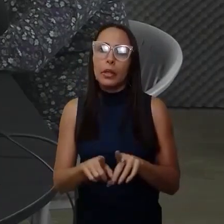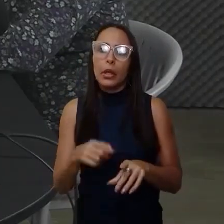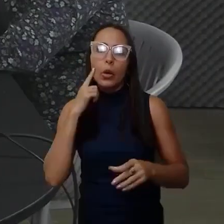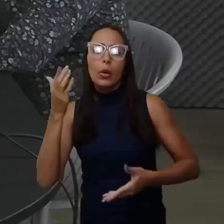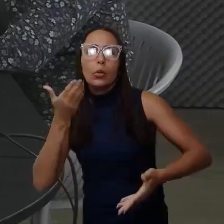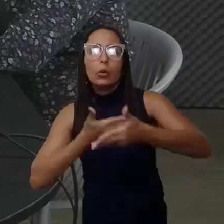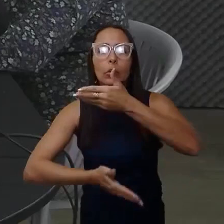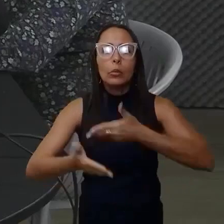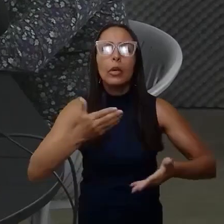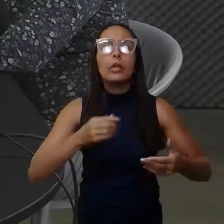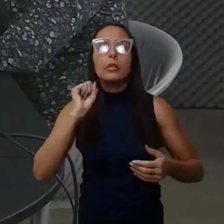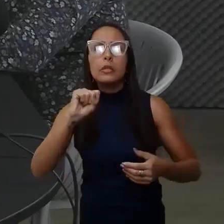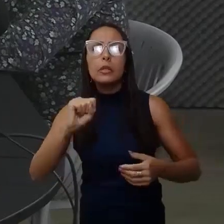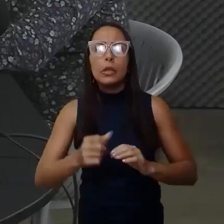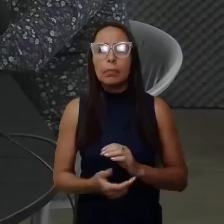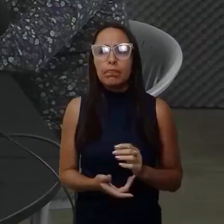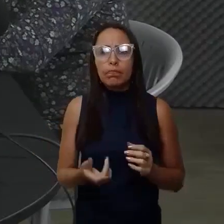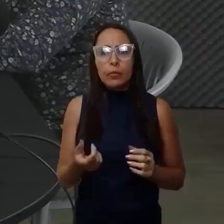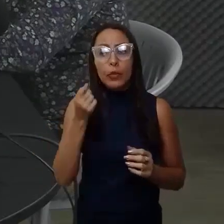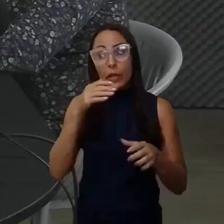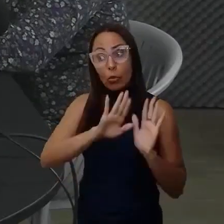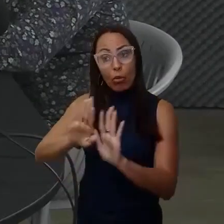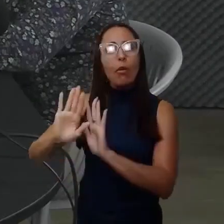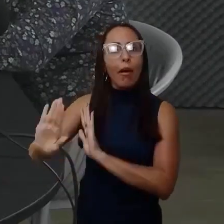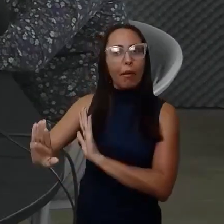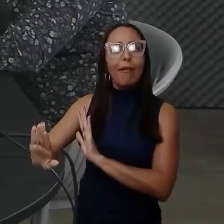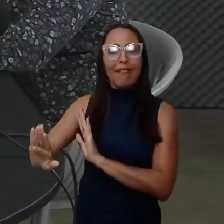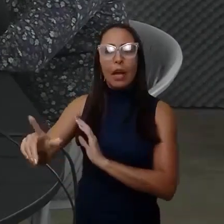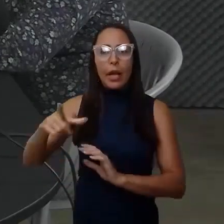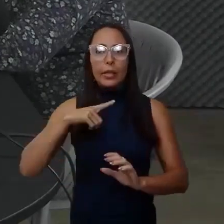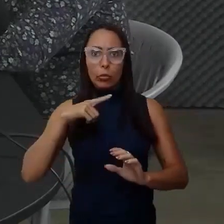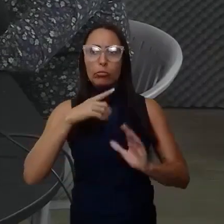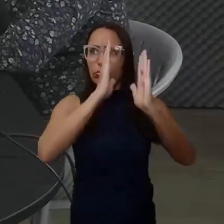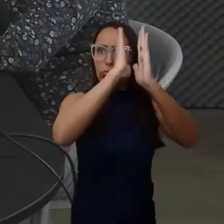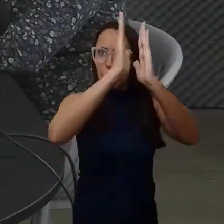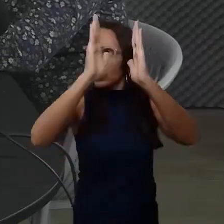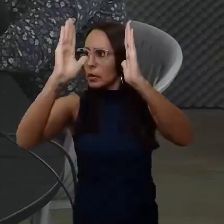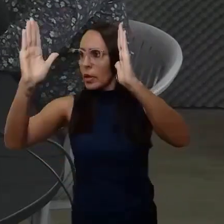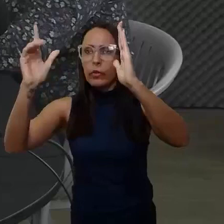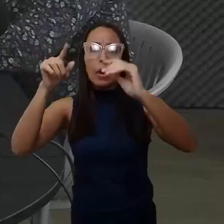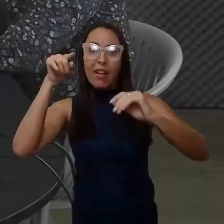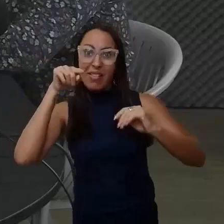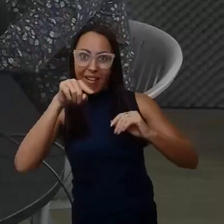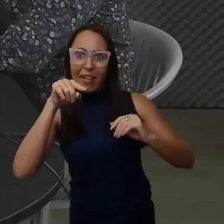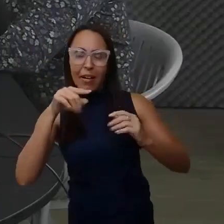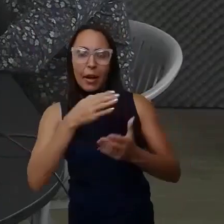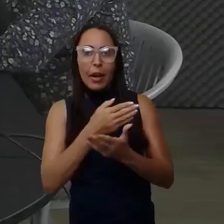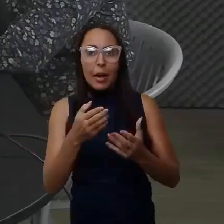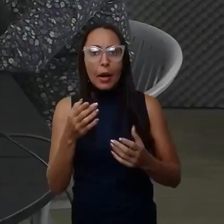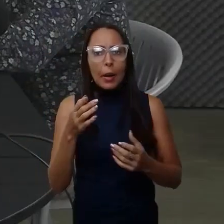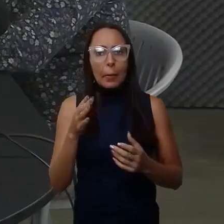vida nos trópicos, que ficaram lá. Então tem acervos lá. Aí eu saí, né, fazendo